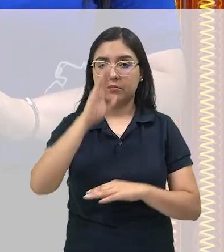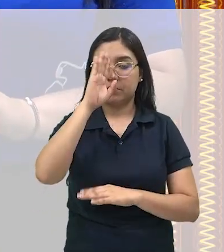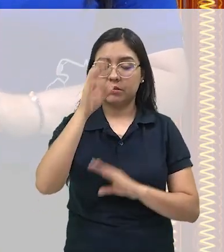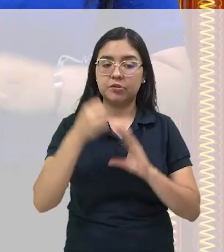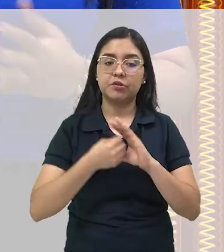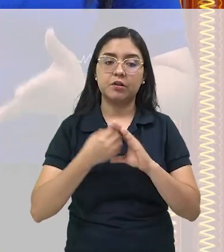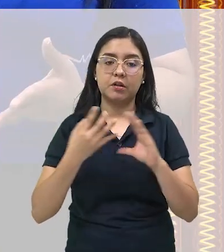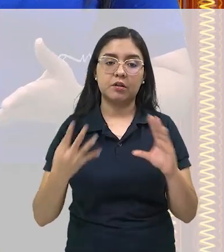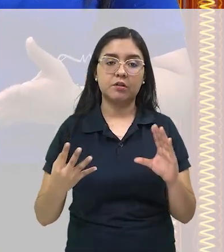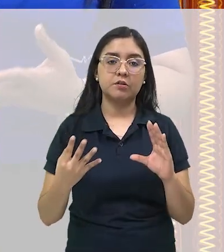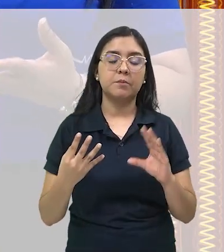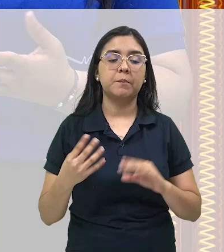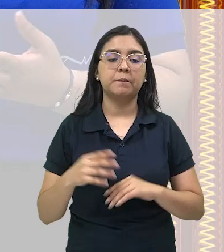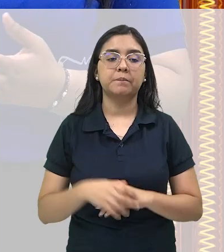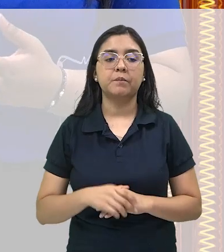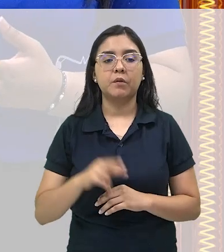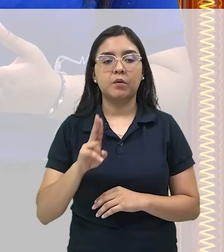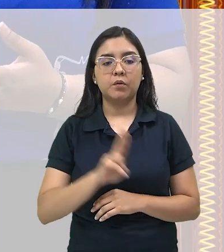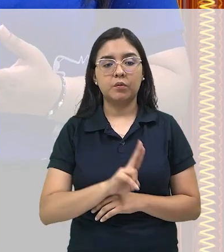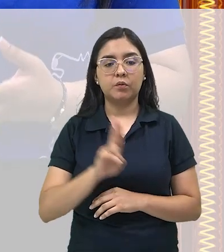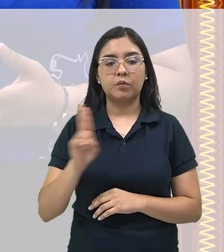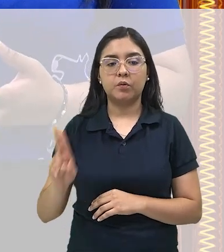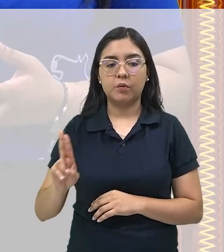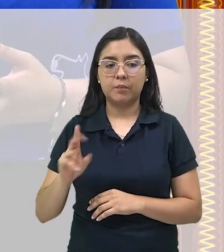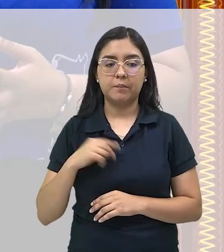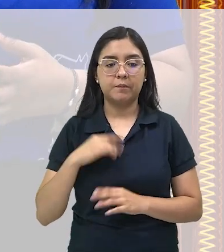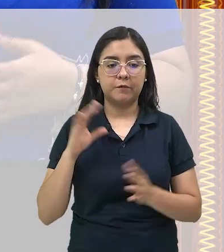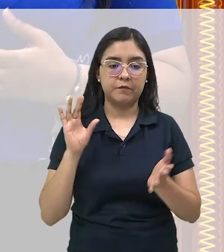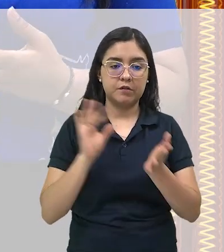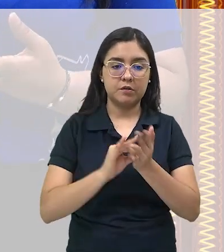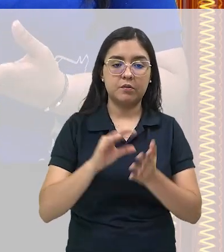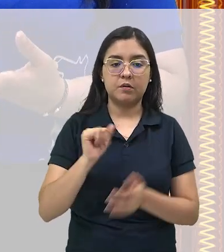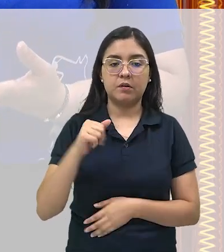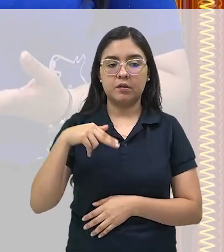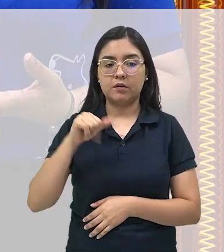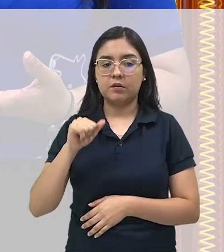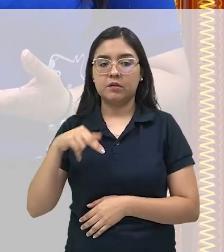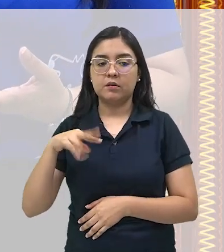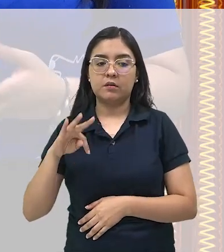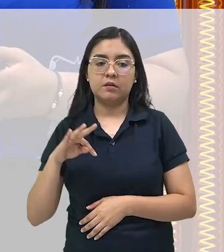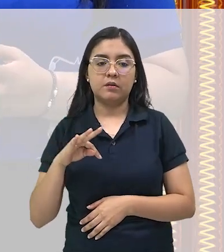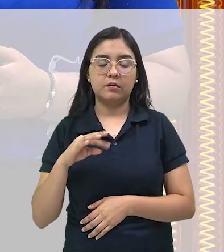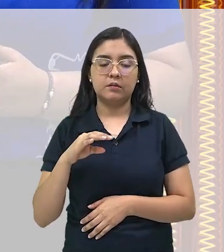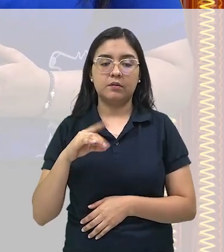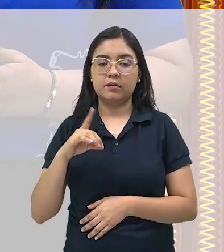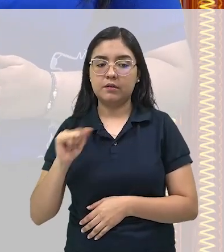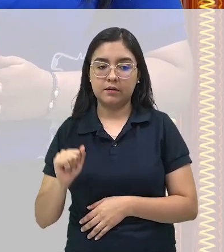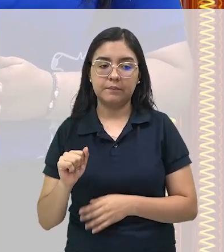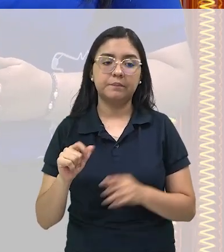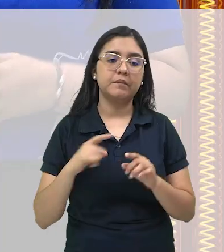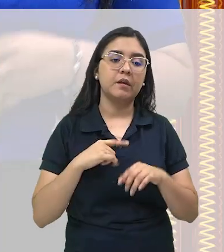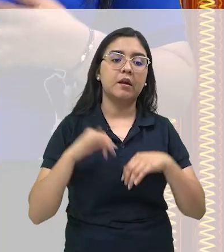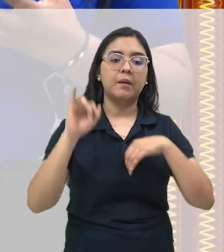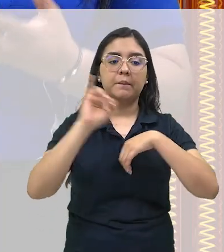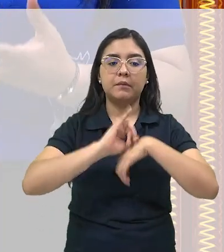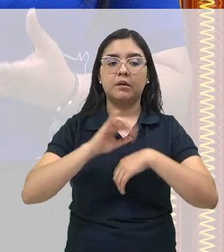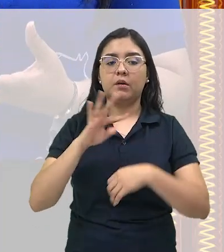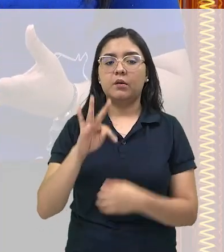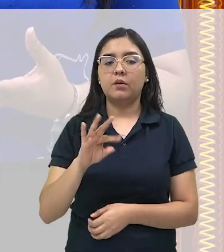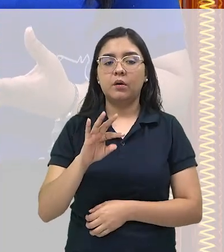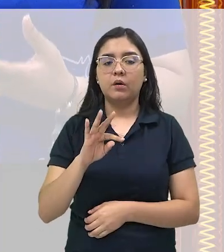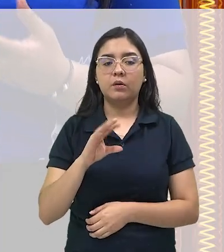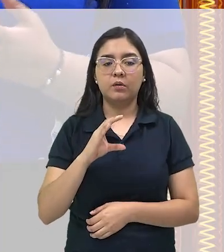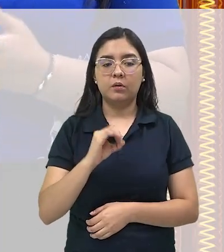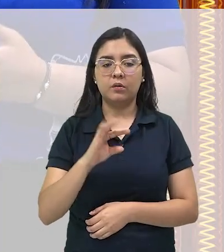desse país. O nome oficial, Canadá, tem como capital Ottawa. Tá? A sua extensão também é um